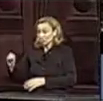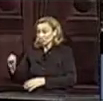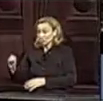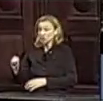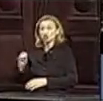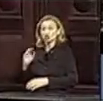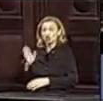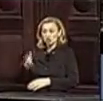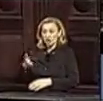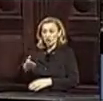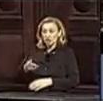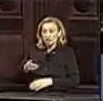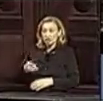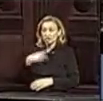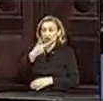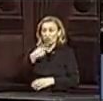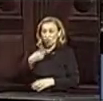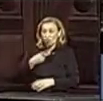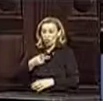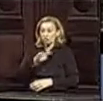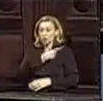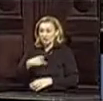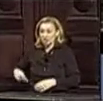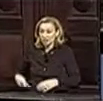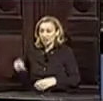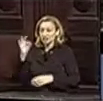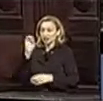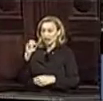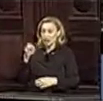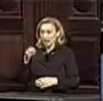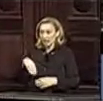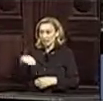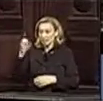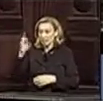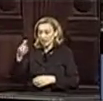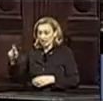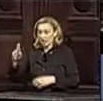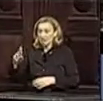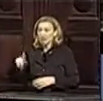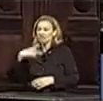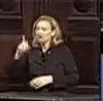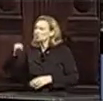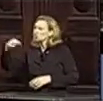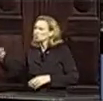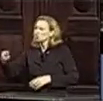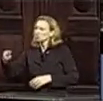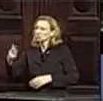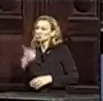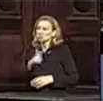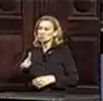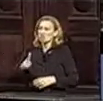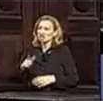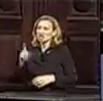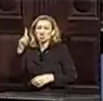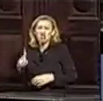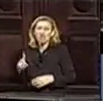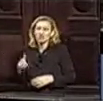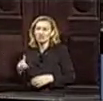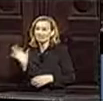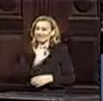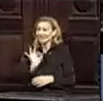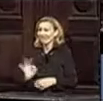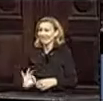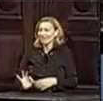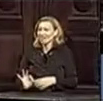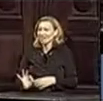Temer subjetivamente, falando de Raul Jungmann e Torquato Jardim. Não tem autoridade política, não tem autoridade moral